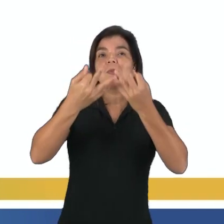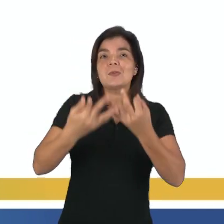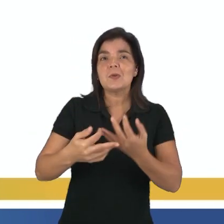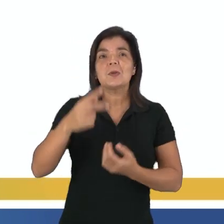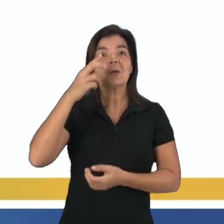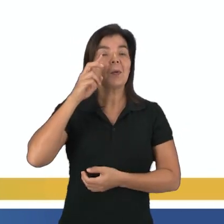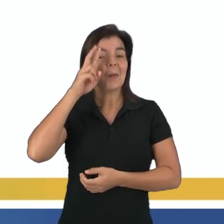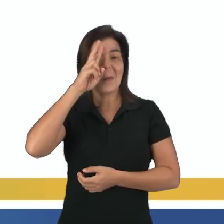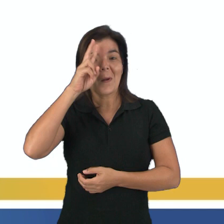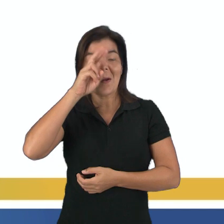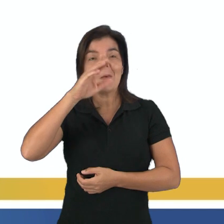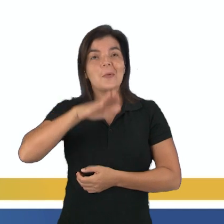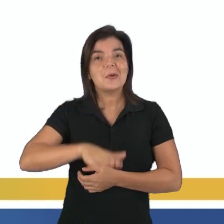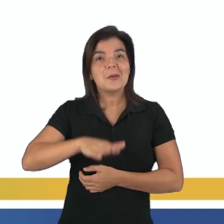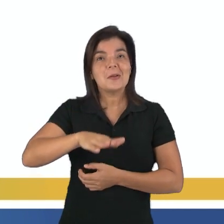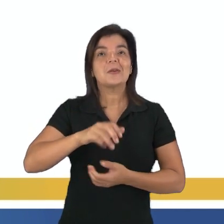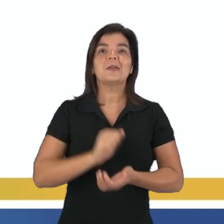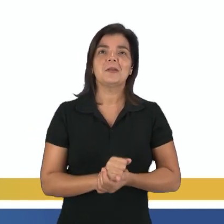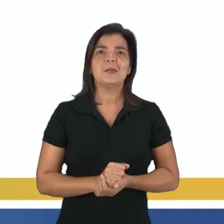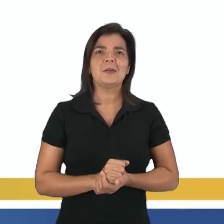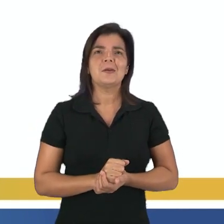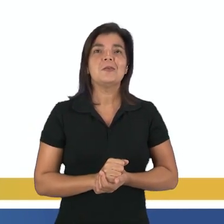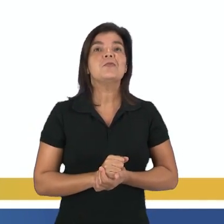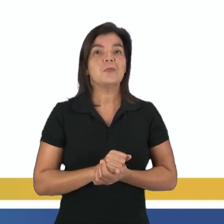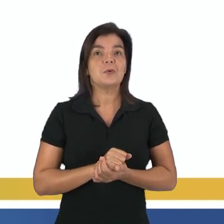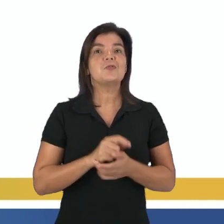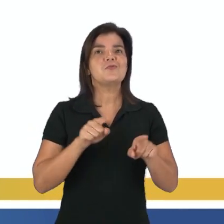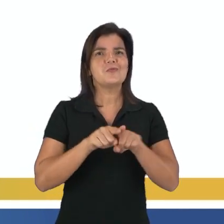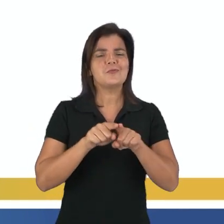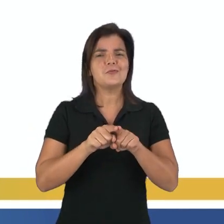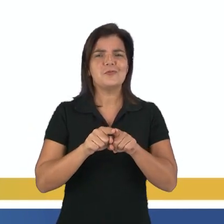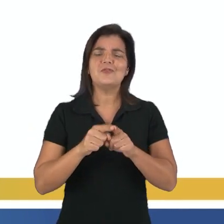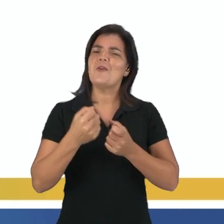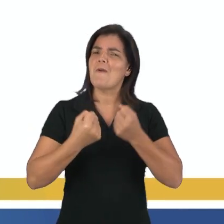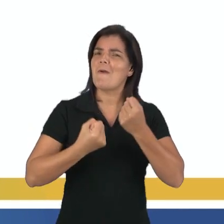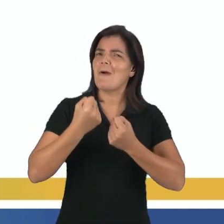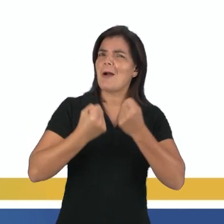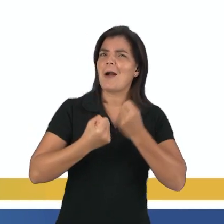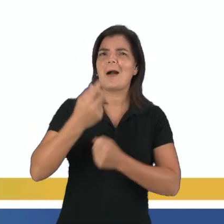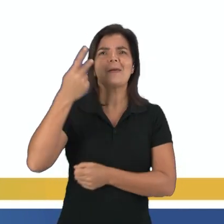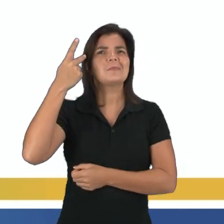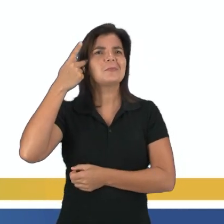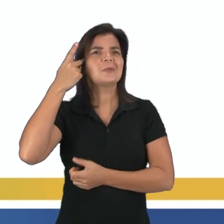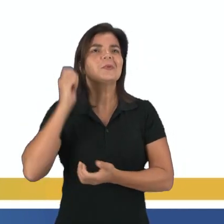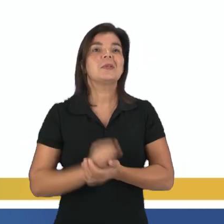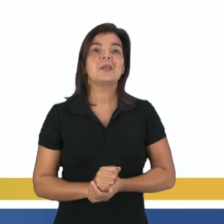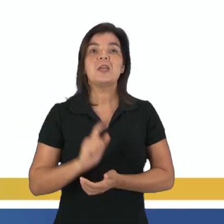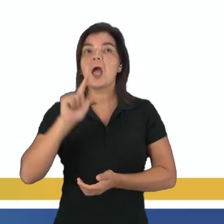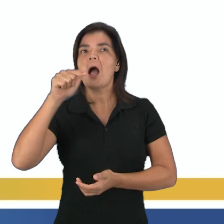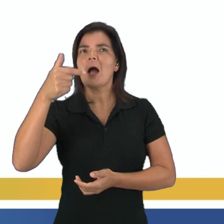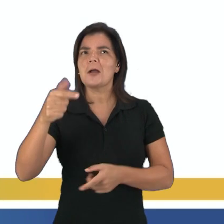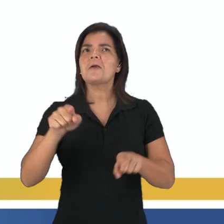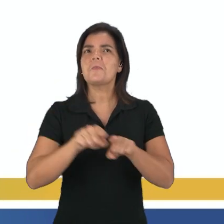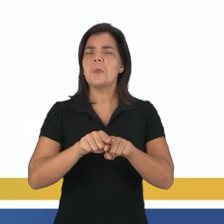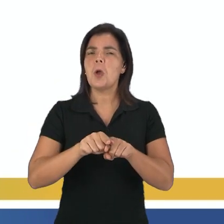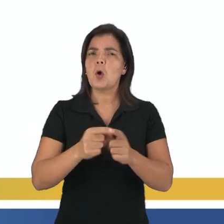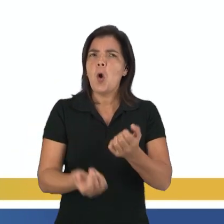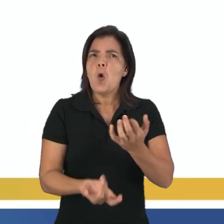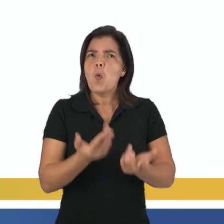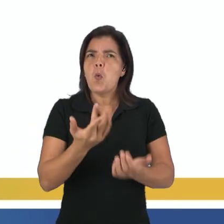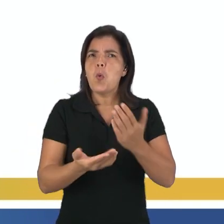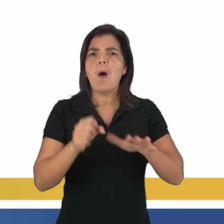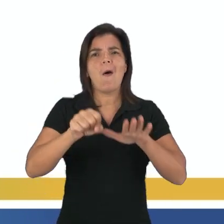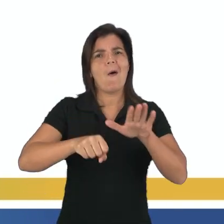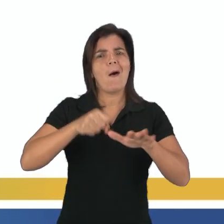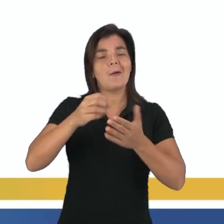era pequeno e foram de Fordinho para São Paulo. E aquela outra vez que pegou fogo